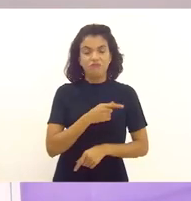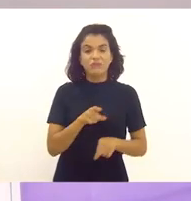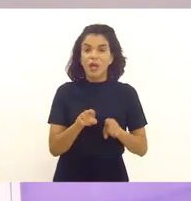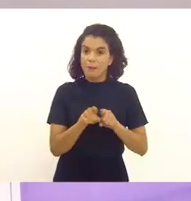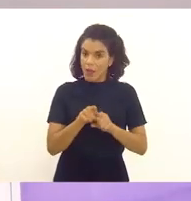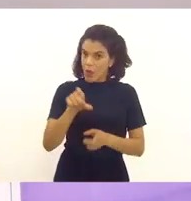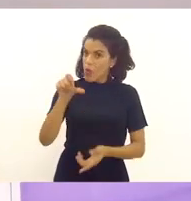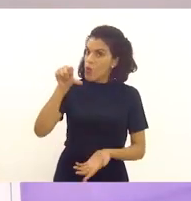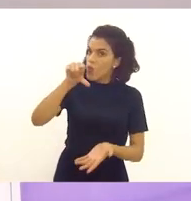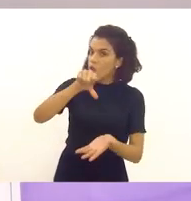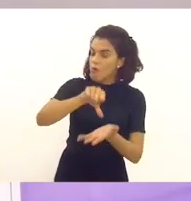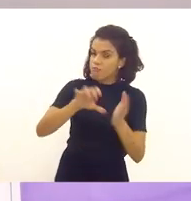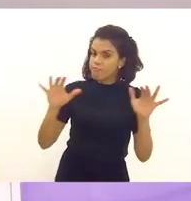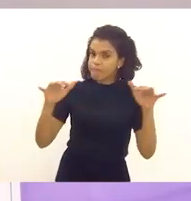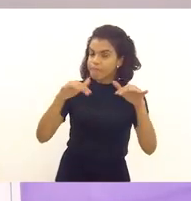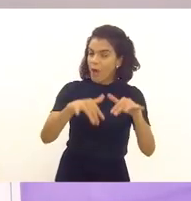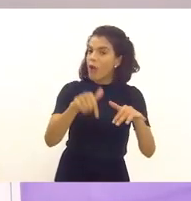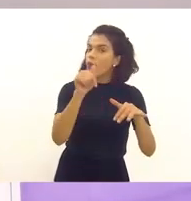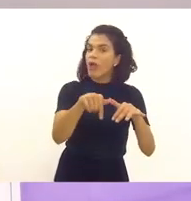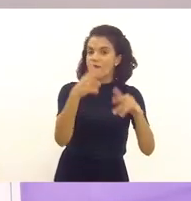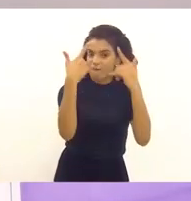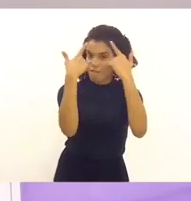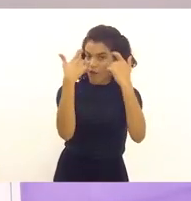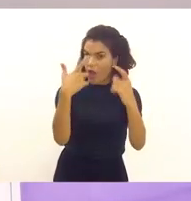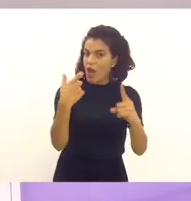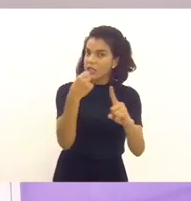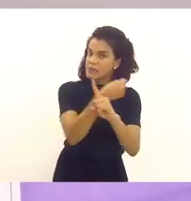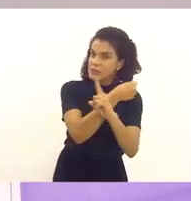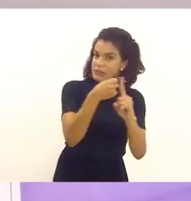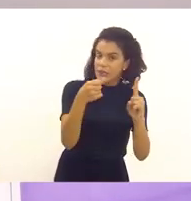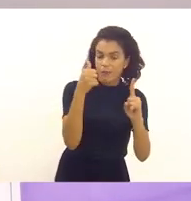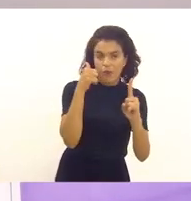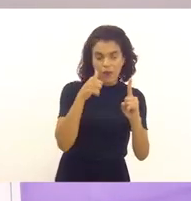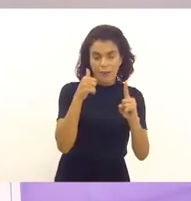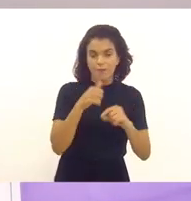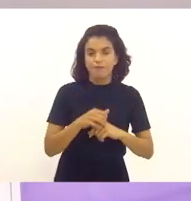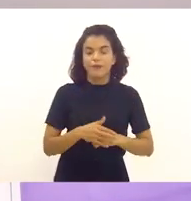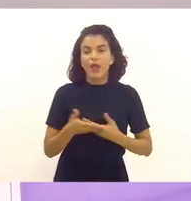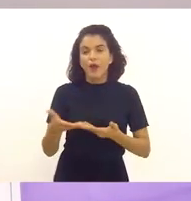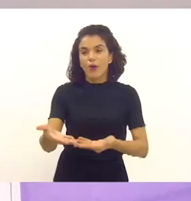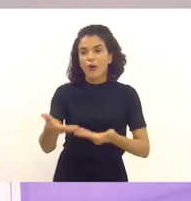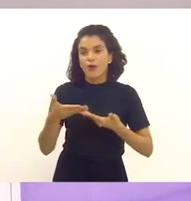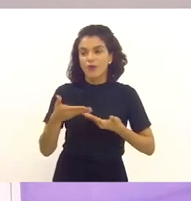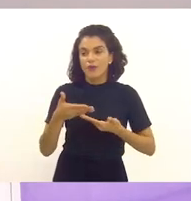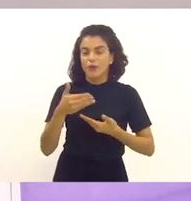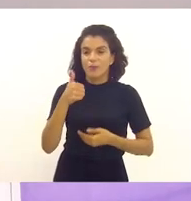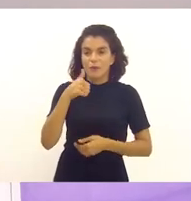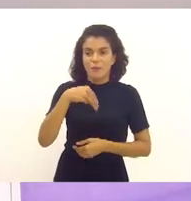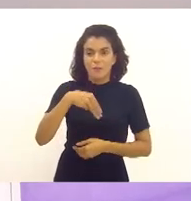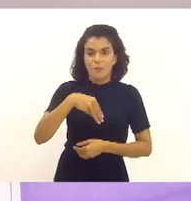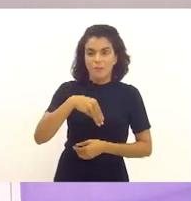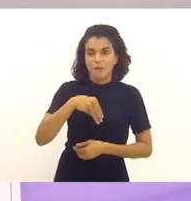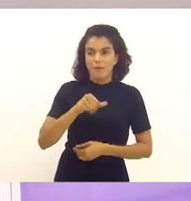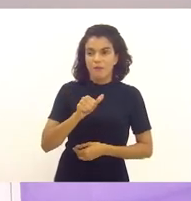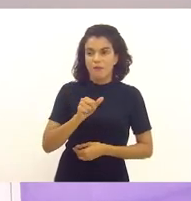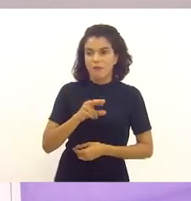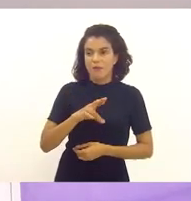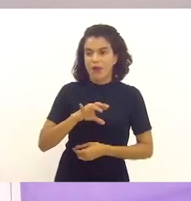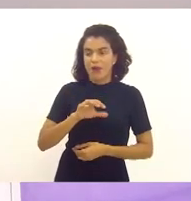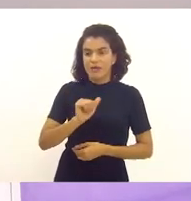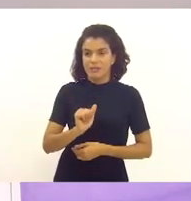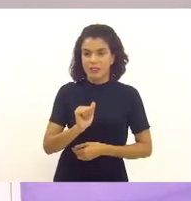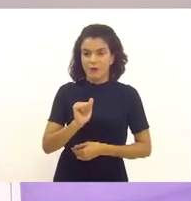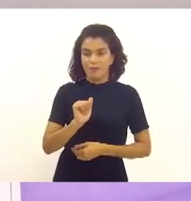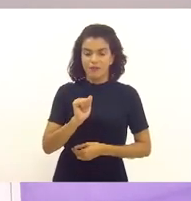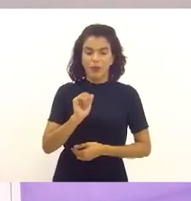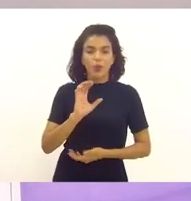epicentros da violência contra a mulher no estado do Rio de Janeiro então convida agora a senhora Márcia Fernandes do núcleo especial